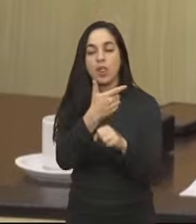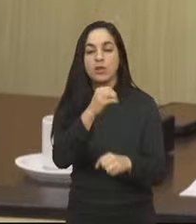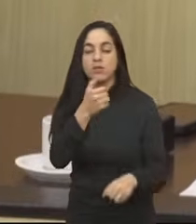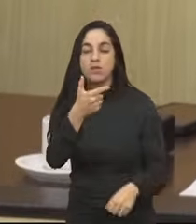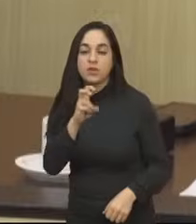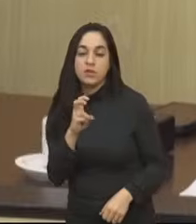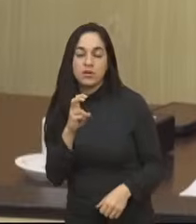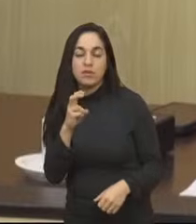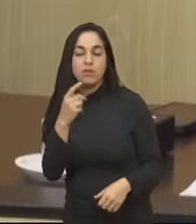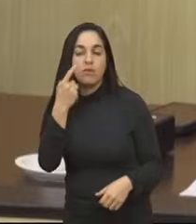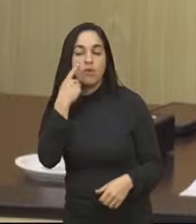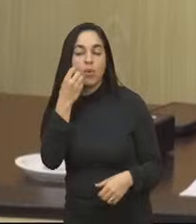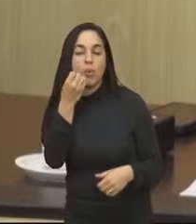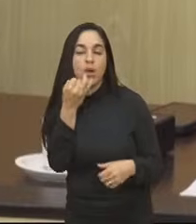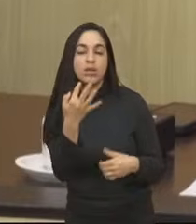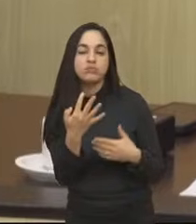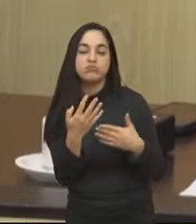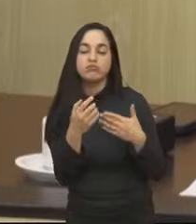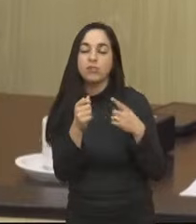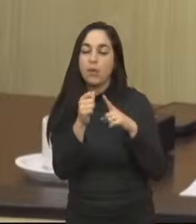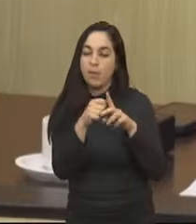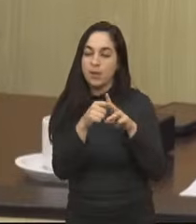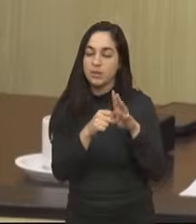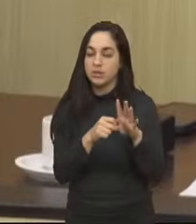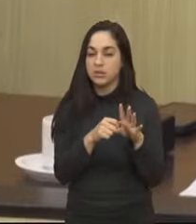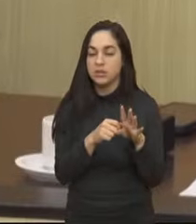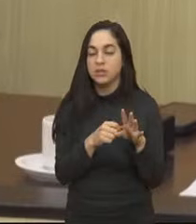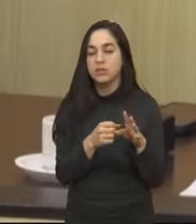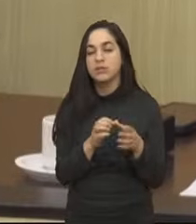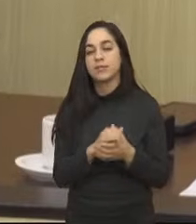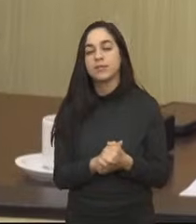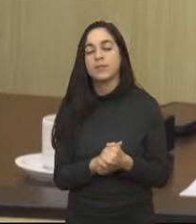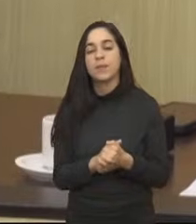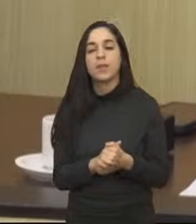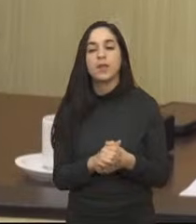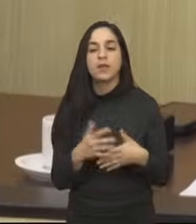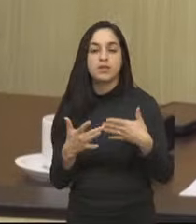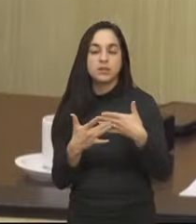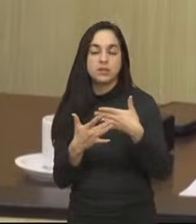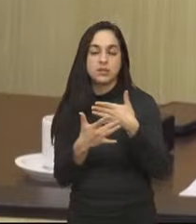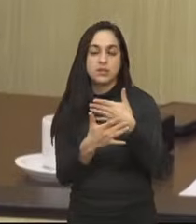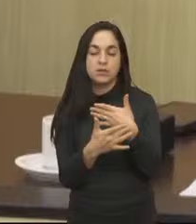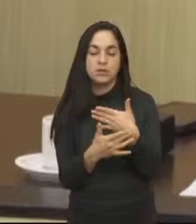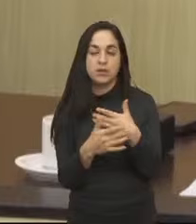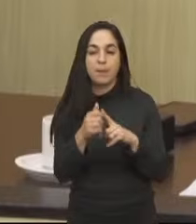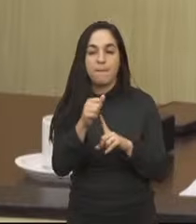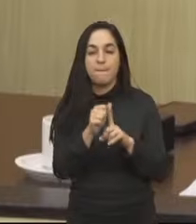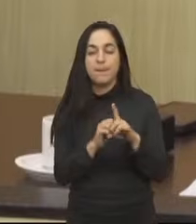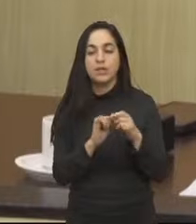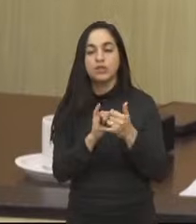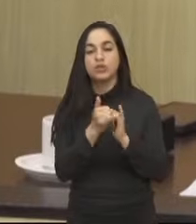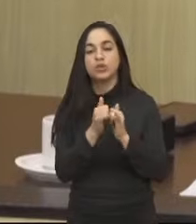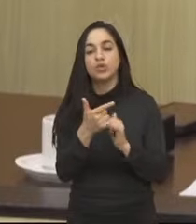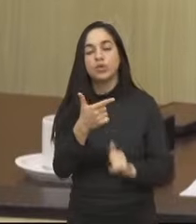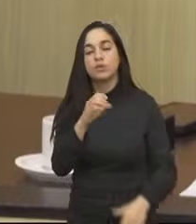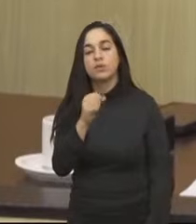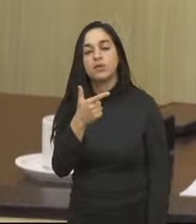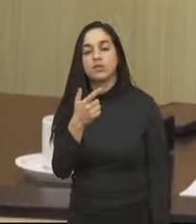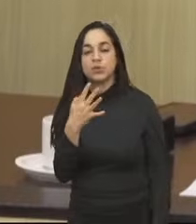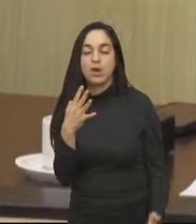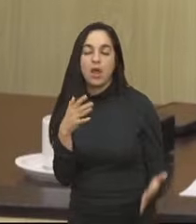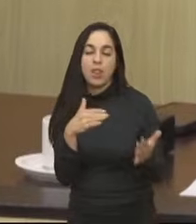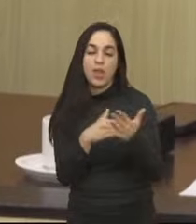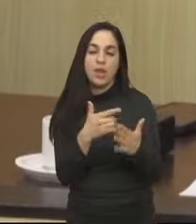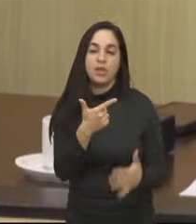exames realizados. 2. Dos pacientes que realizaram biópsias no período de julho de 24 a julho